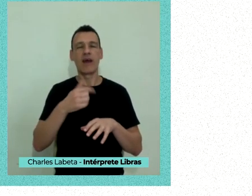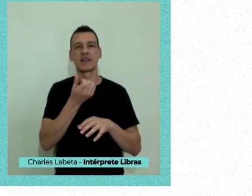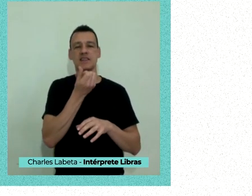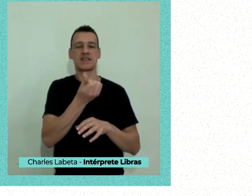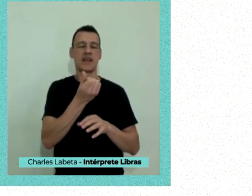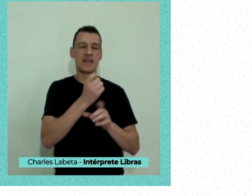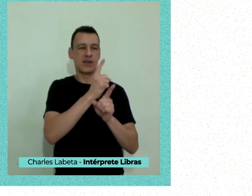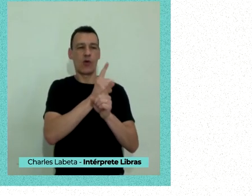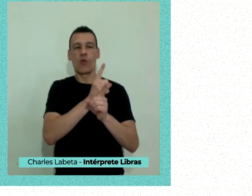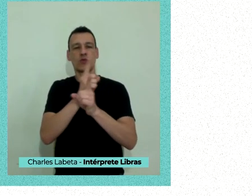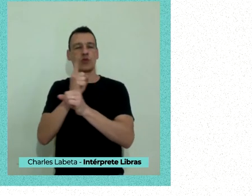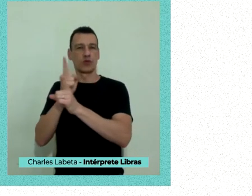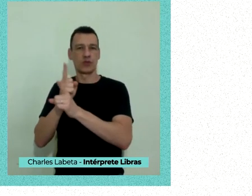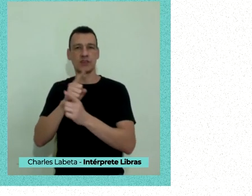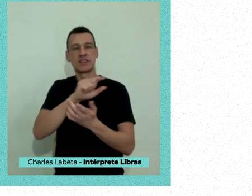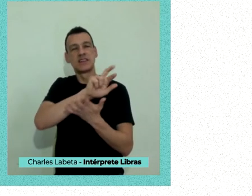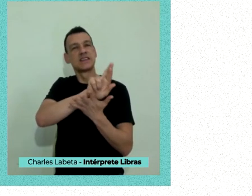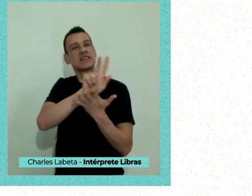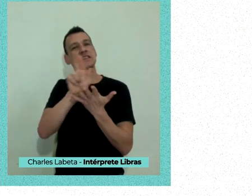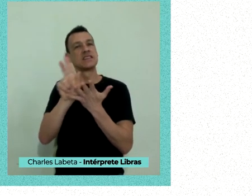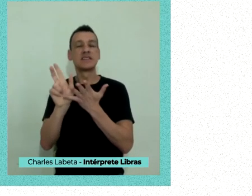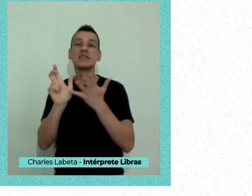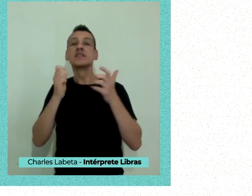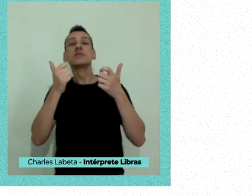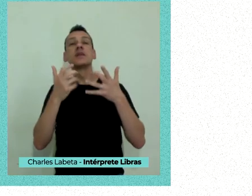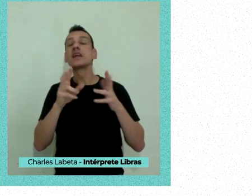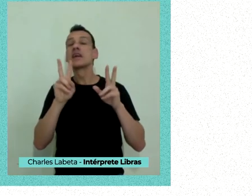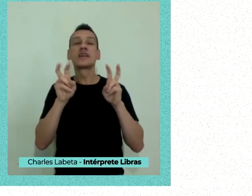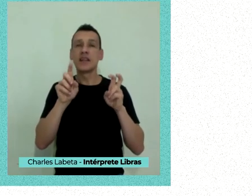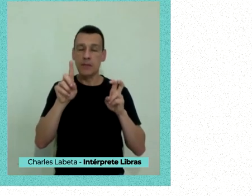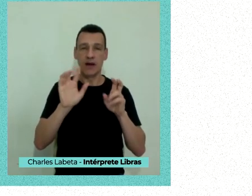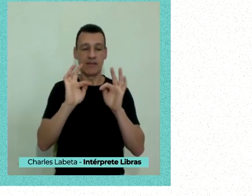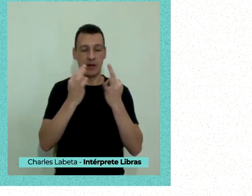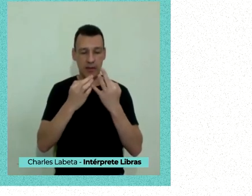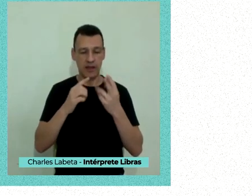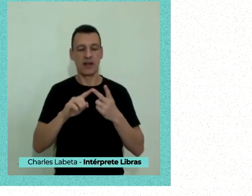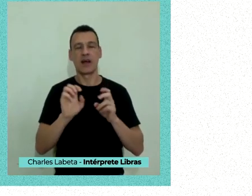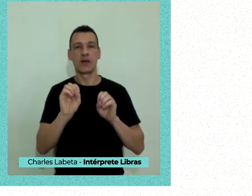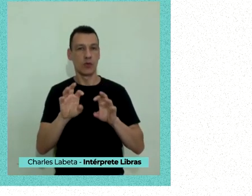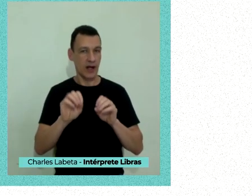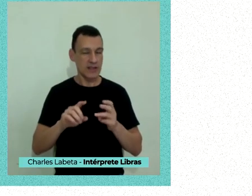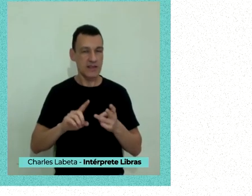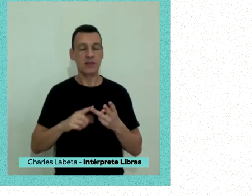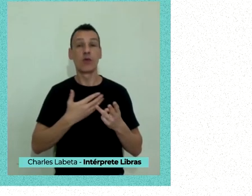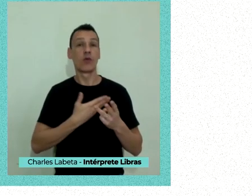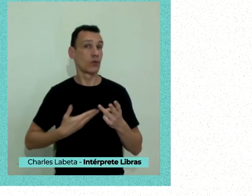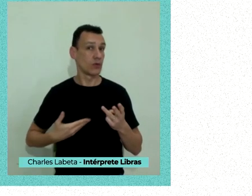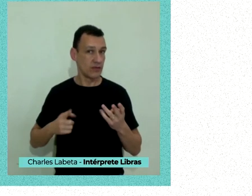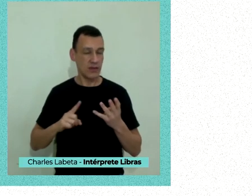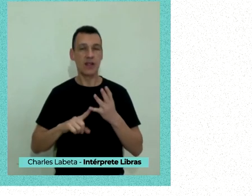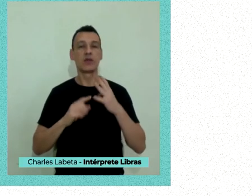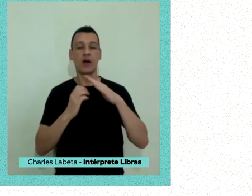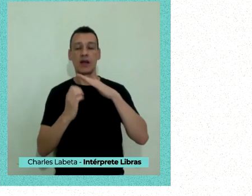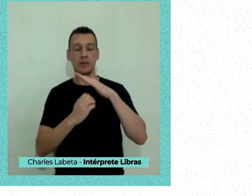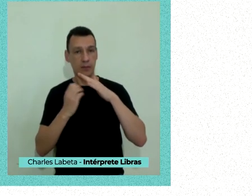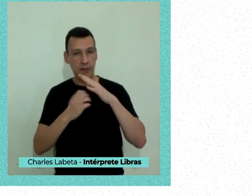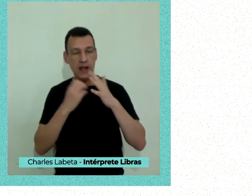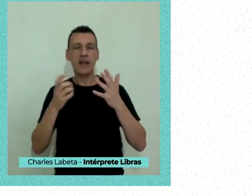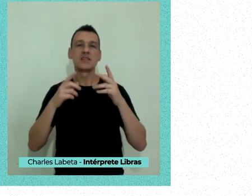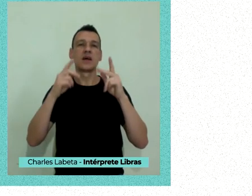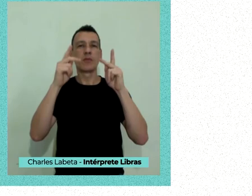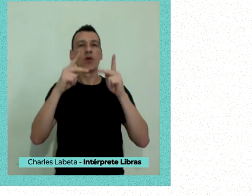que aborda o papel da família, da educação, do governo, das empresas e